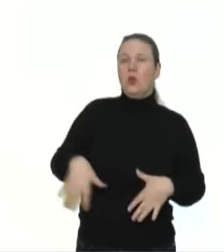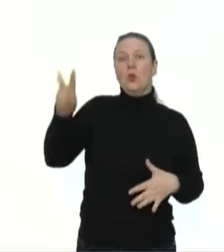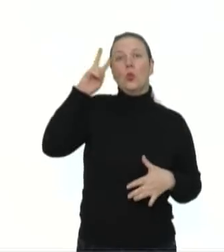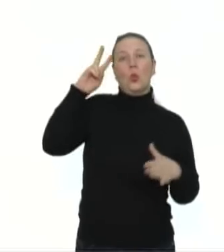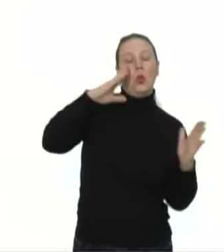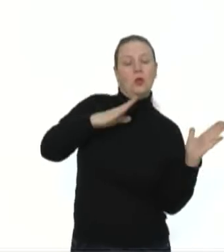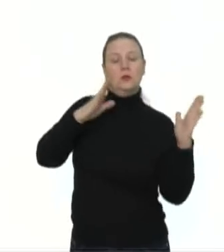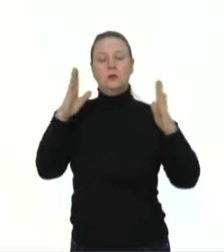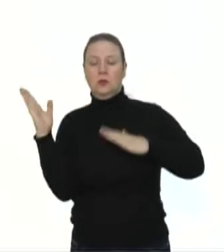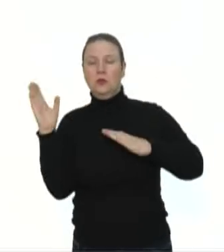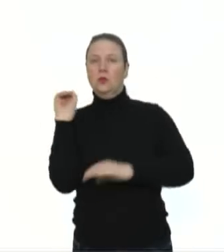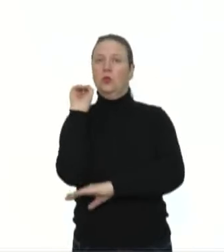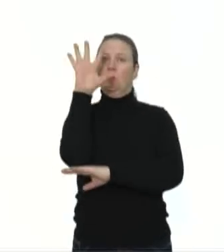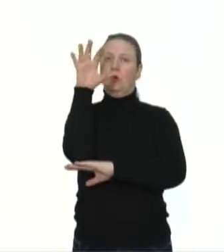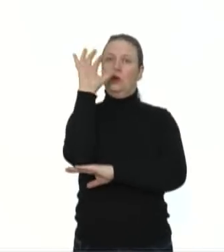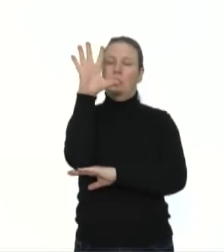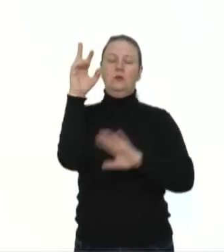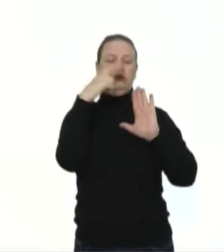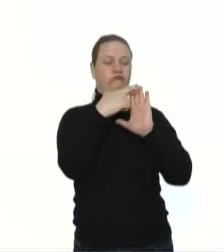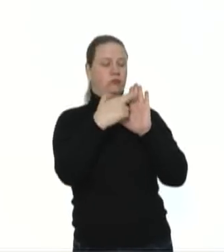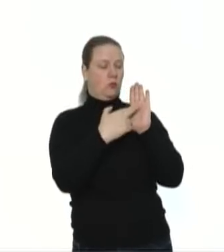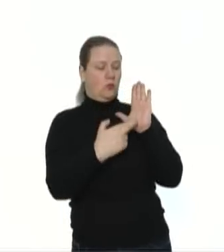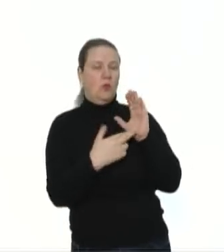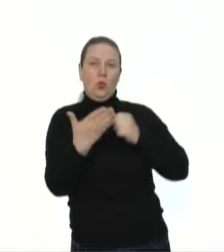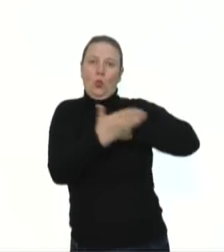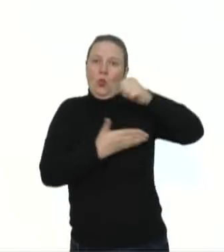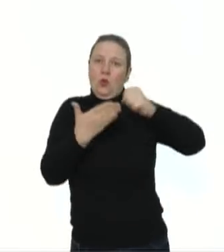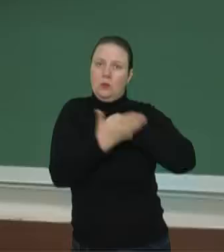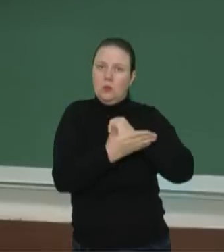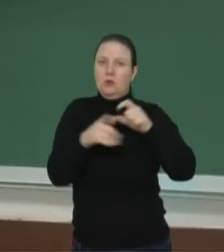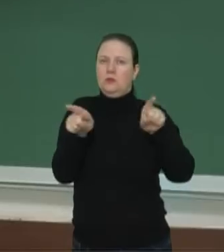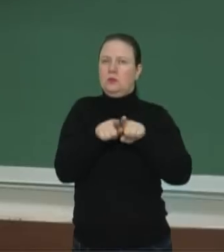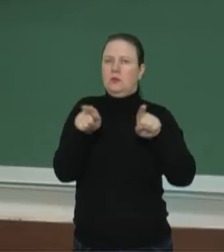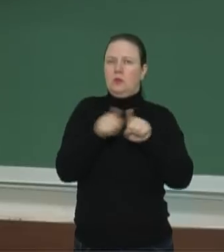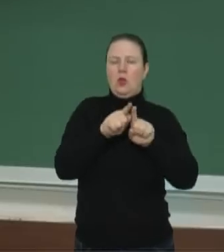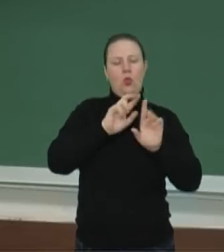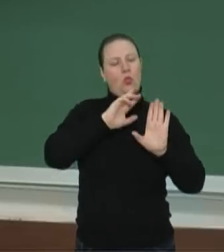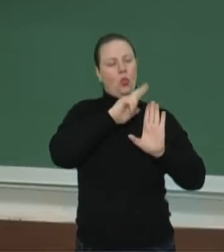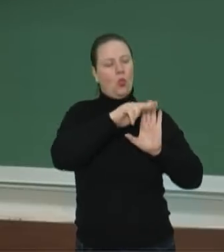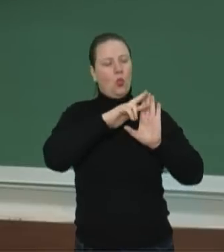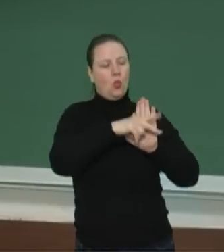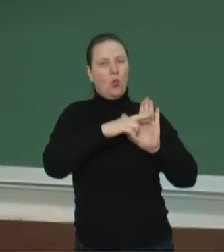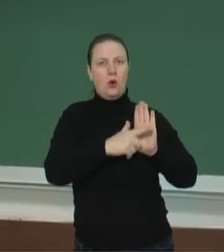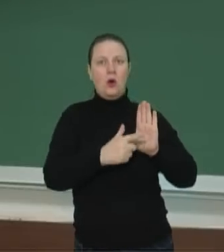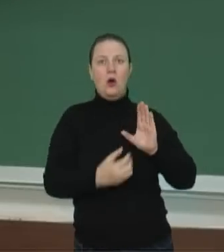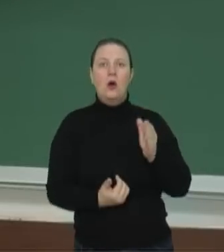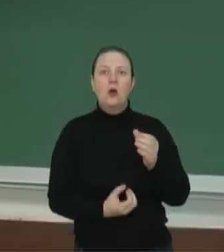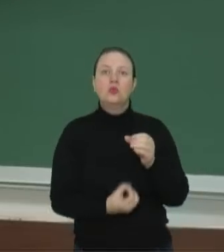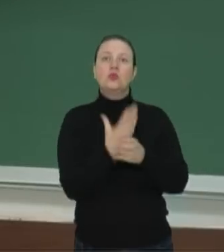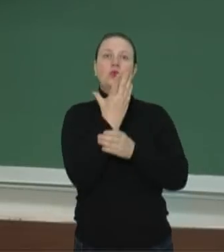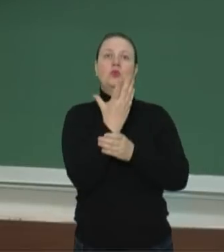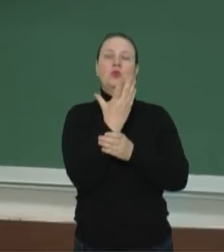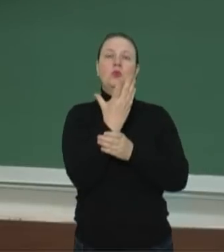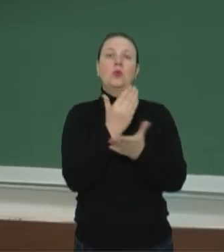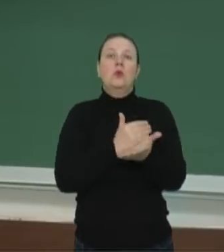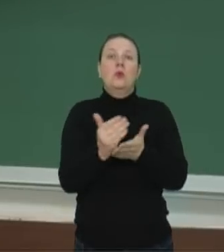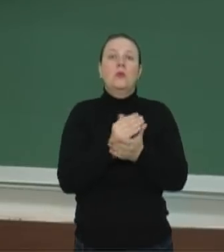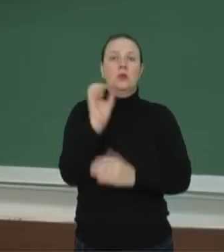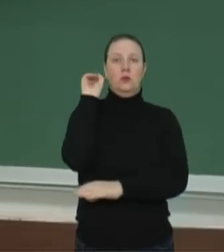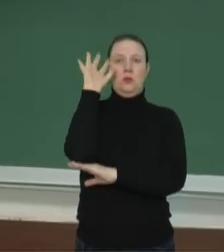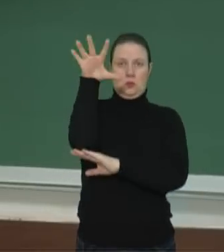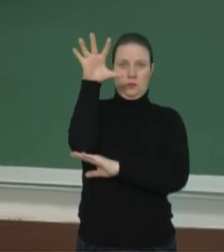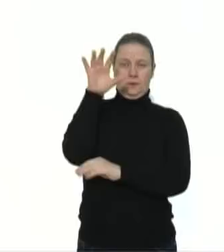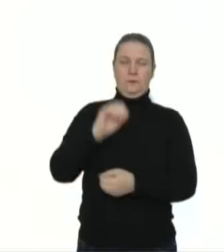do basquete, das regras básicas e de outras modalidades que surgiram a partir do basquete. Vamos